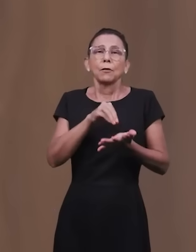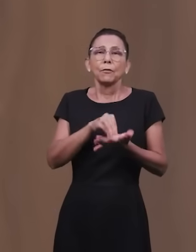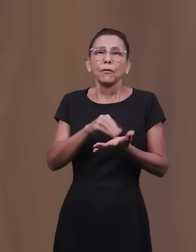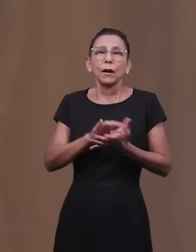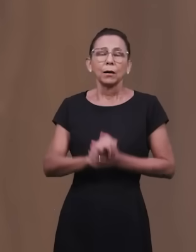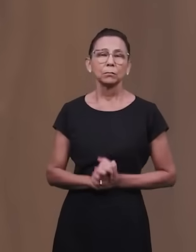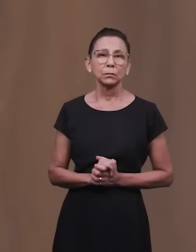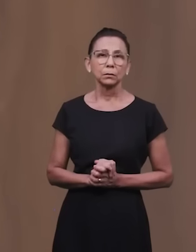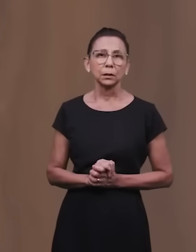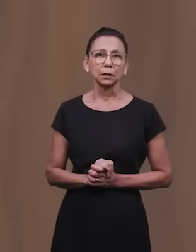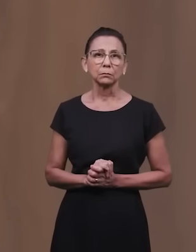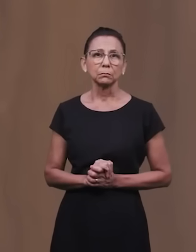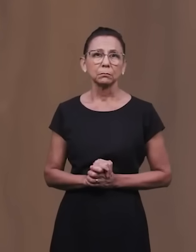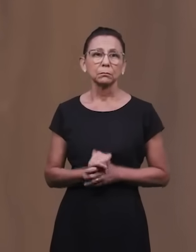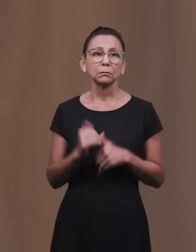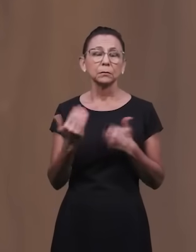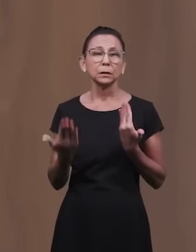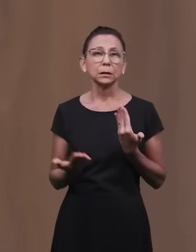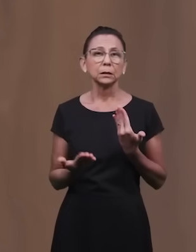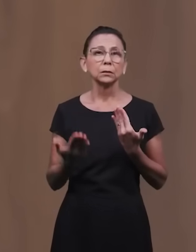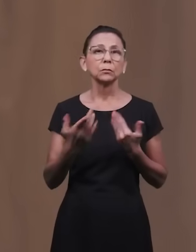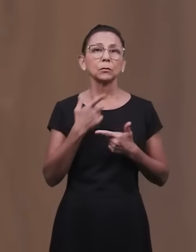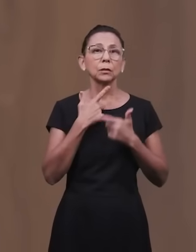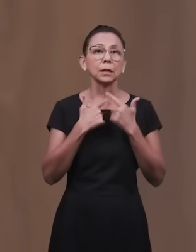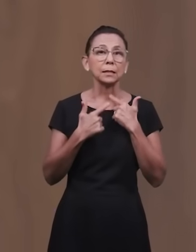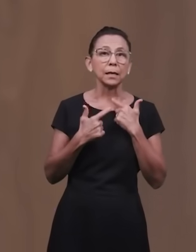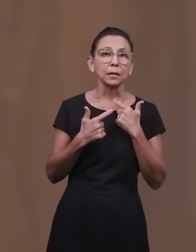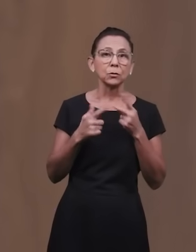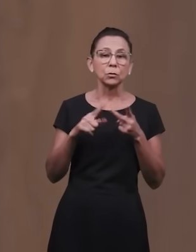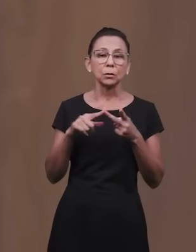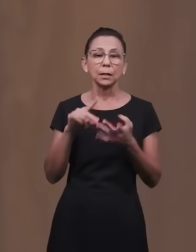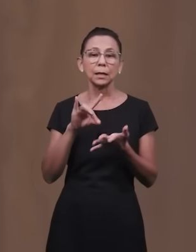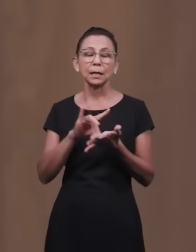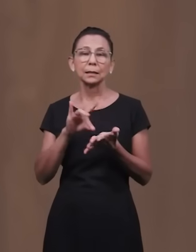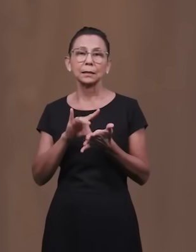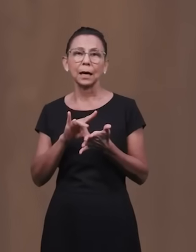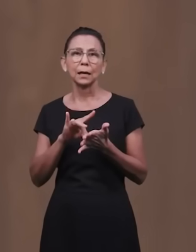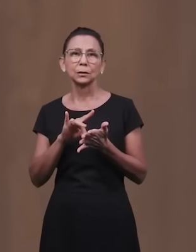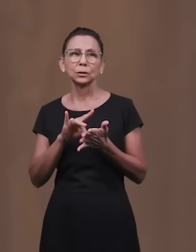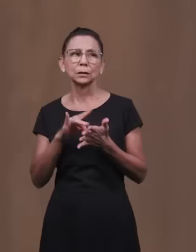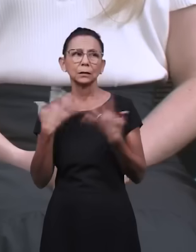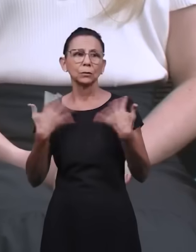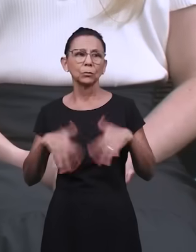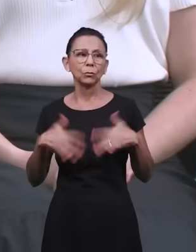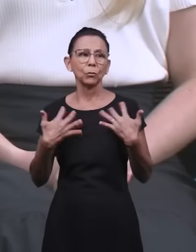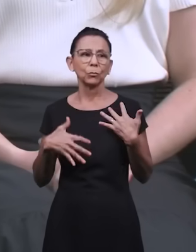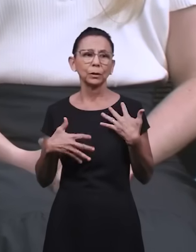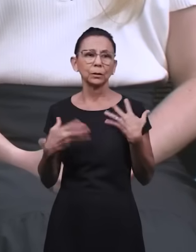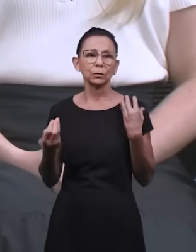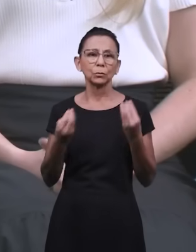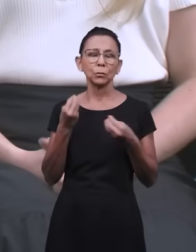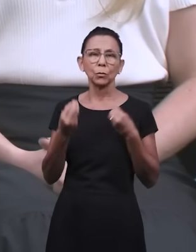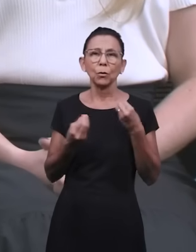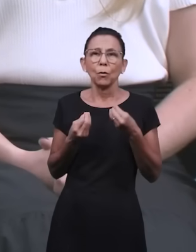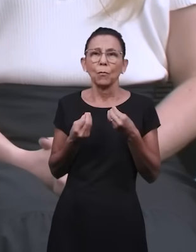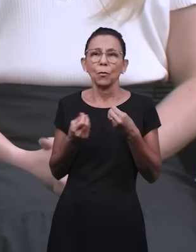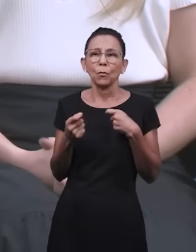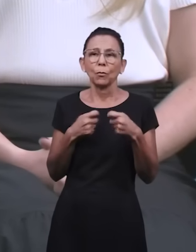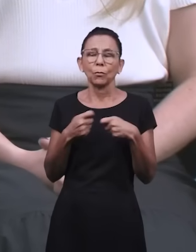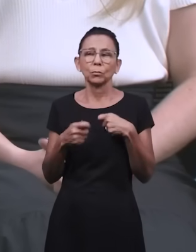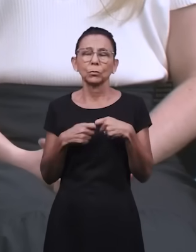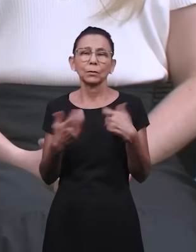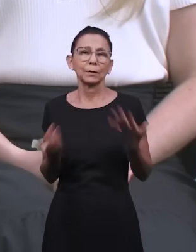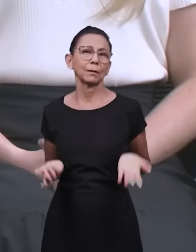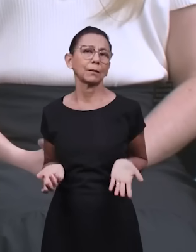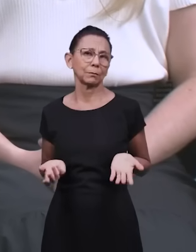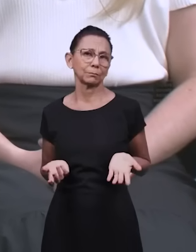está fazendo? E como é que você lida com o conflito entre o seu desejo e a realidade? Não é possível vivenciar aquilo